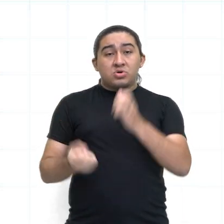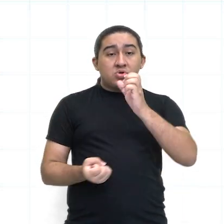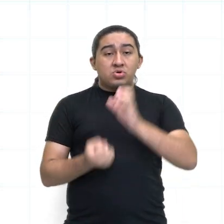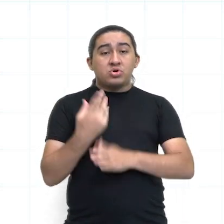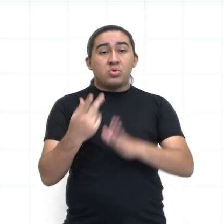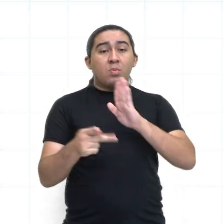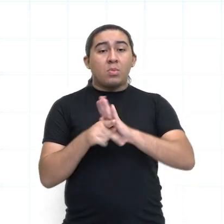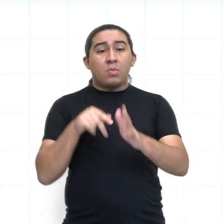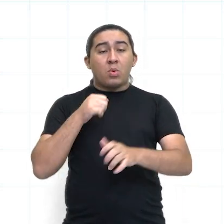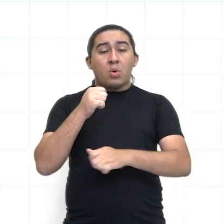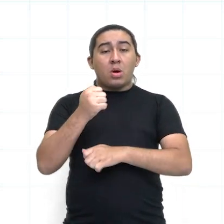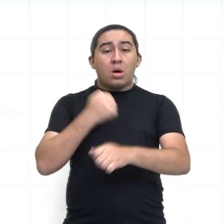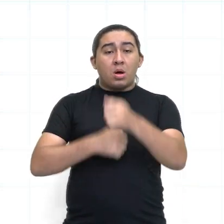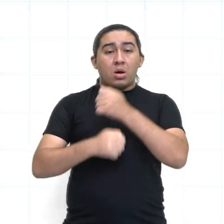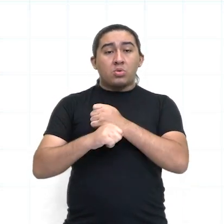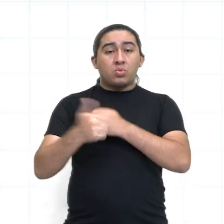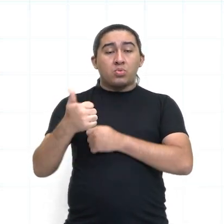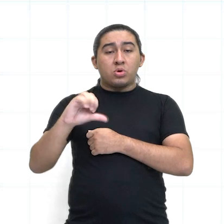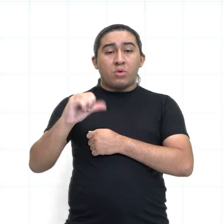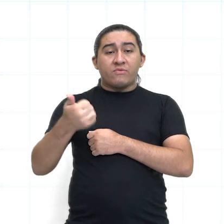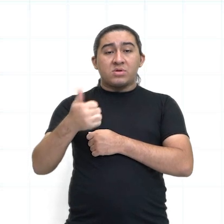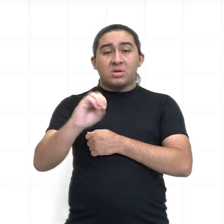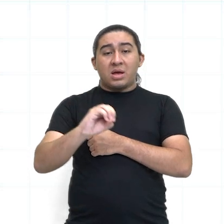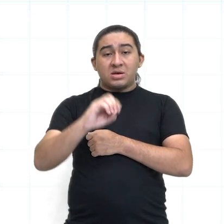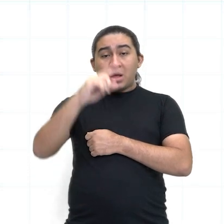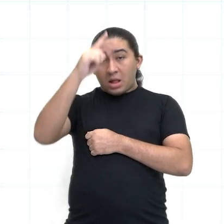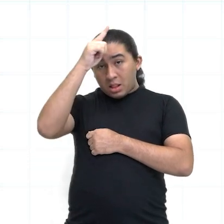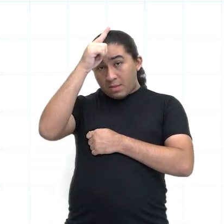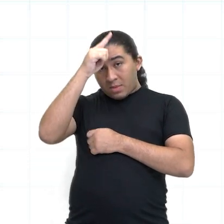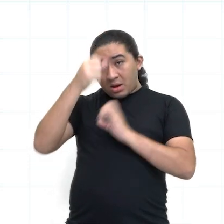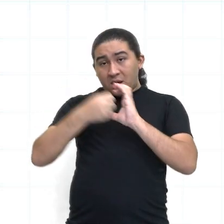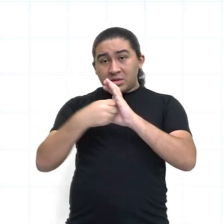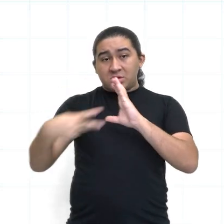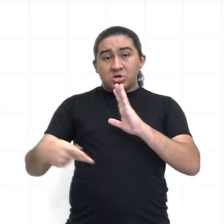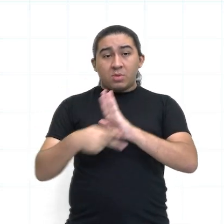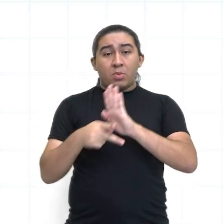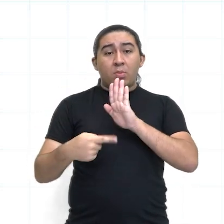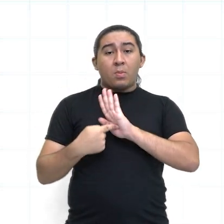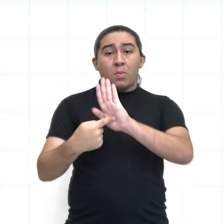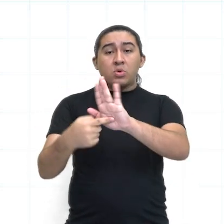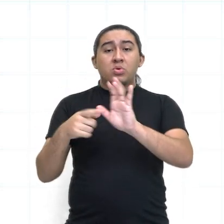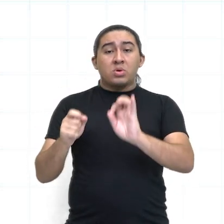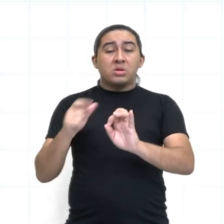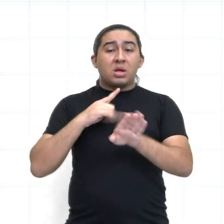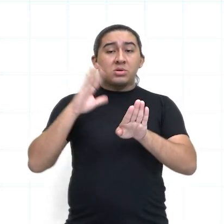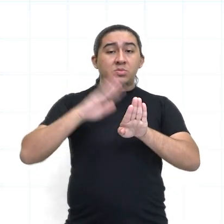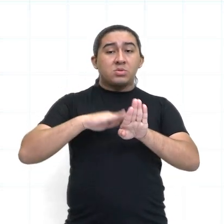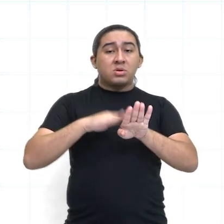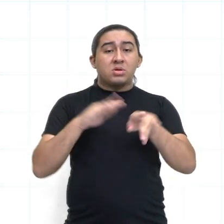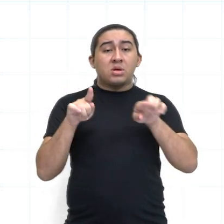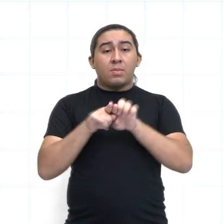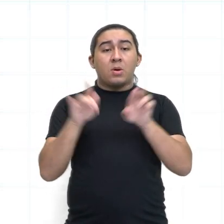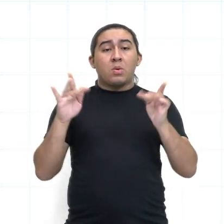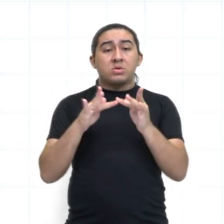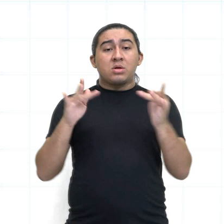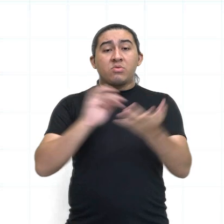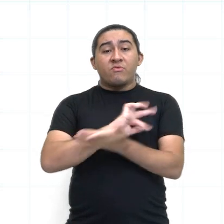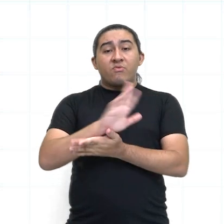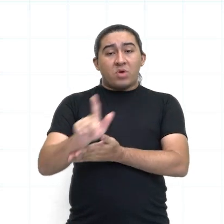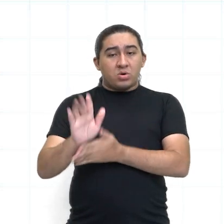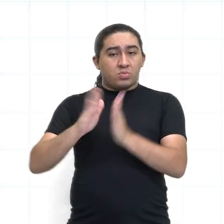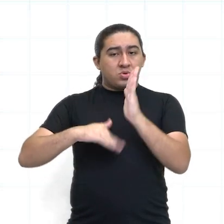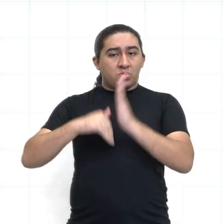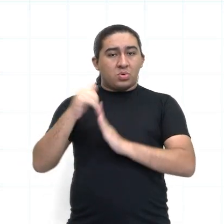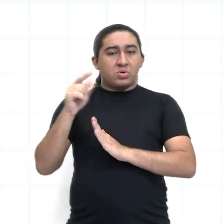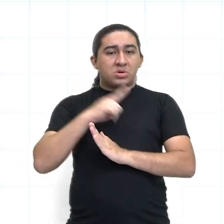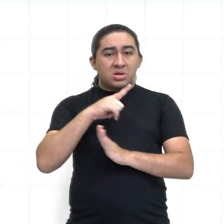em 1910 na Alemanha, com características que ressaltam a subjetividade e atingiu vários pintores no